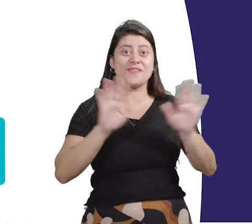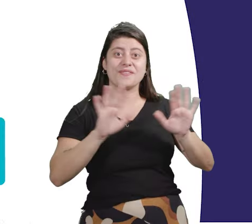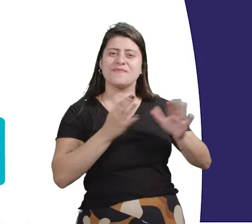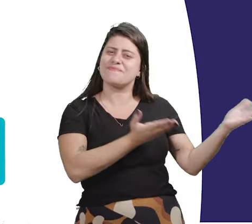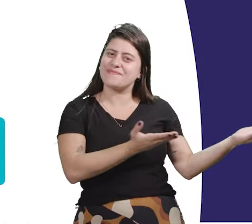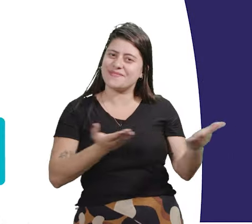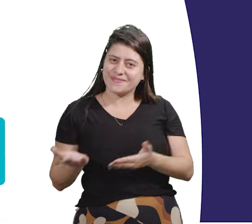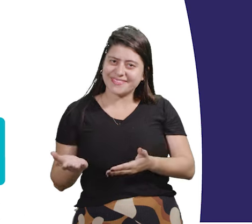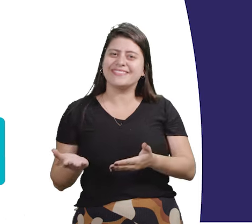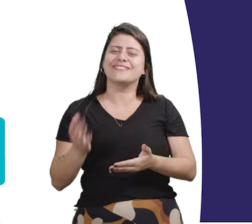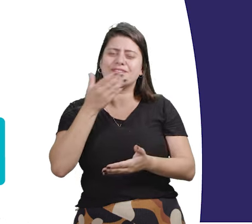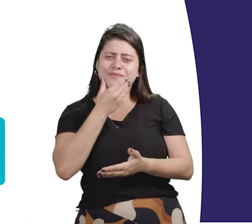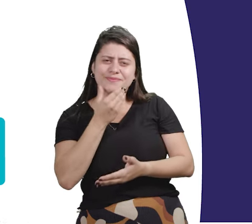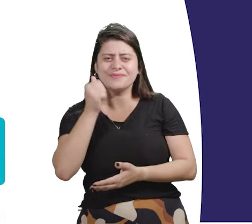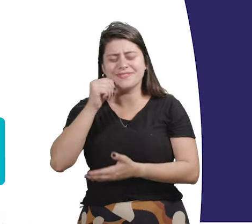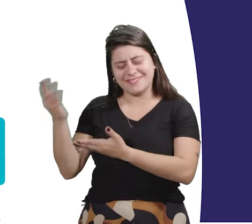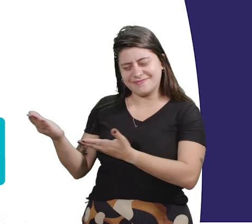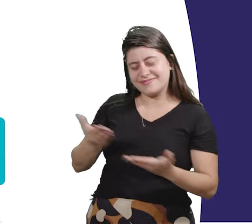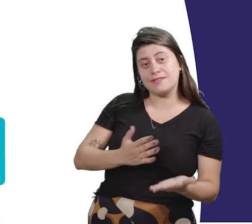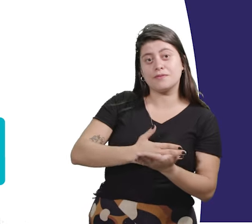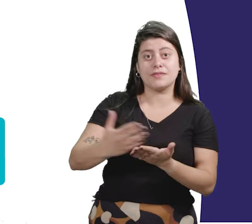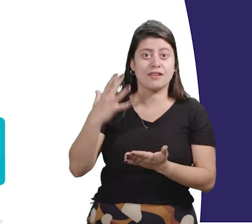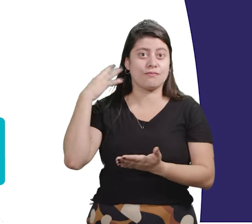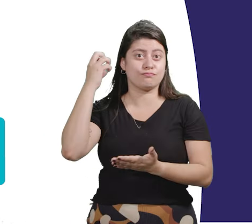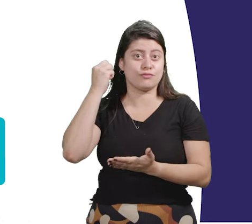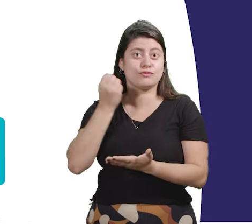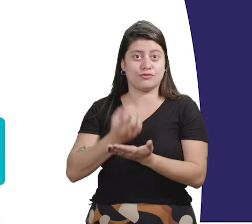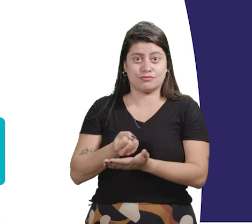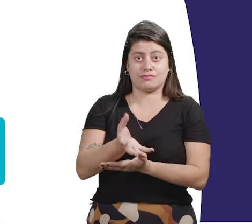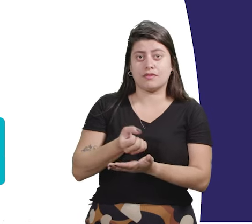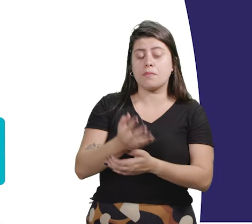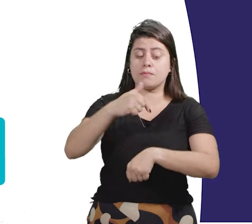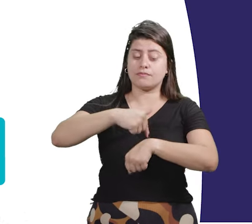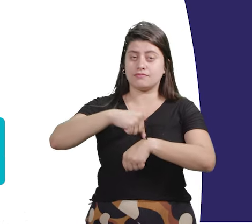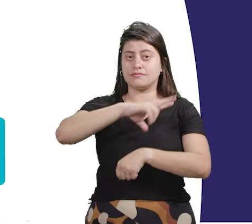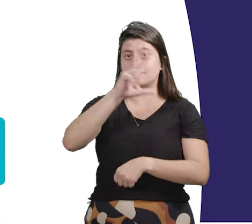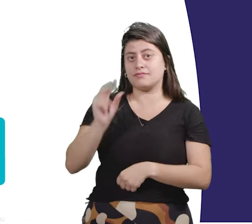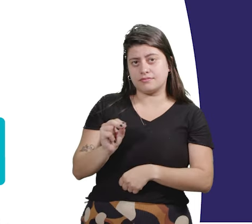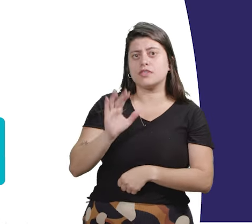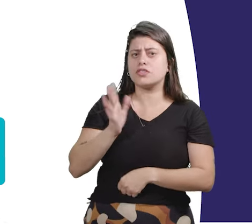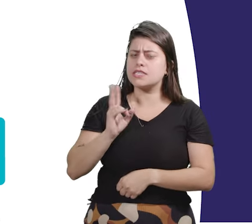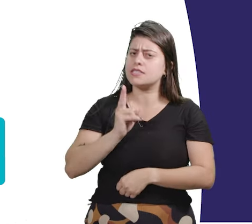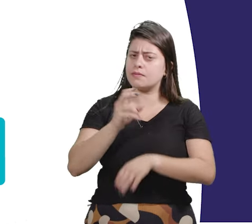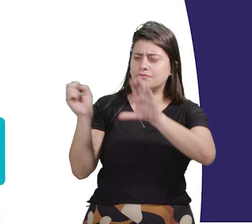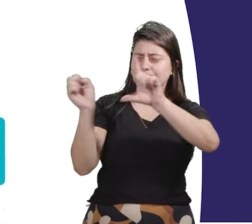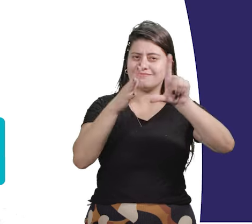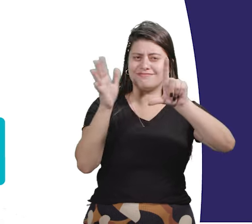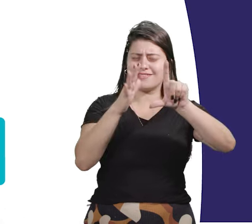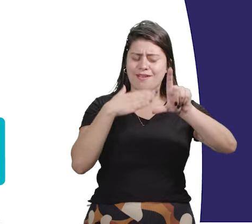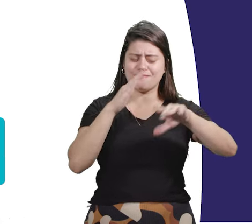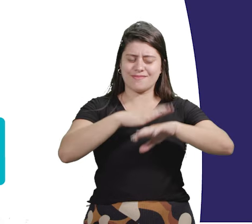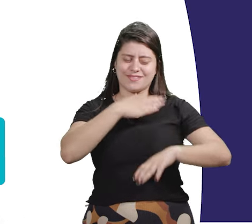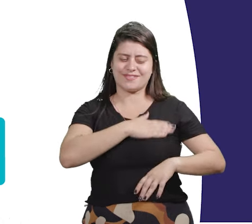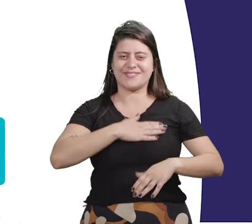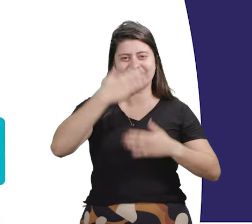bem-vindo, seja bem-vinda. Começando o nosso podcast, mais um Momento Senac, ele que está disponível sempre na sua plataforma favorita. Obrigada pela